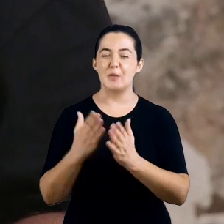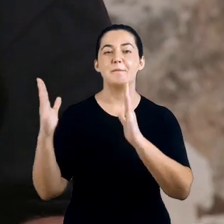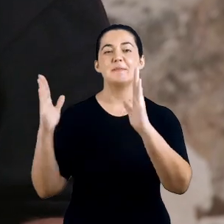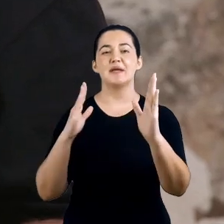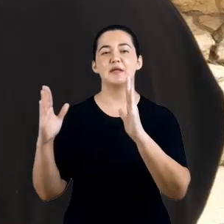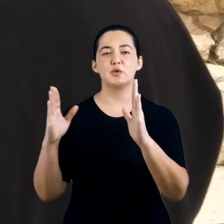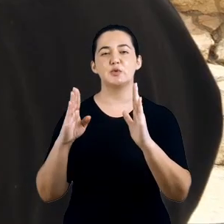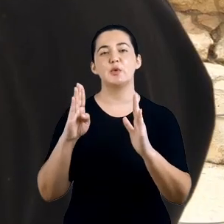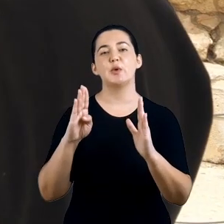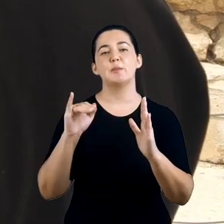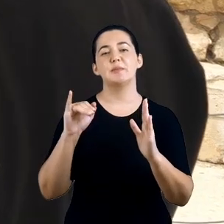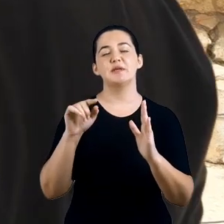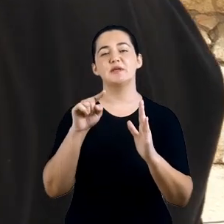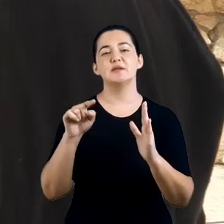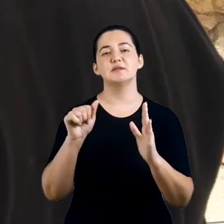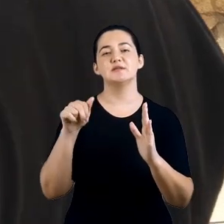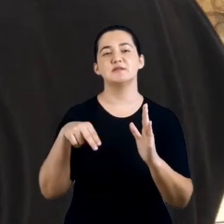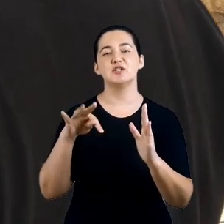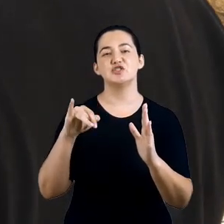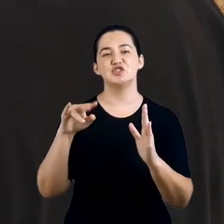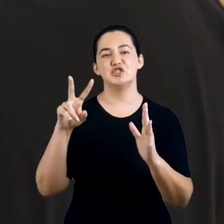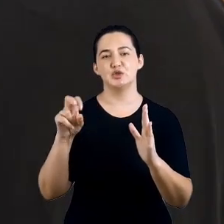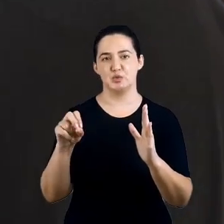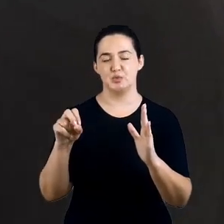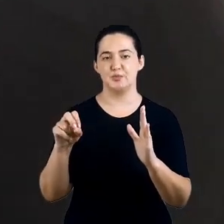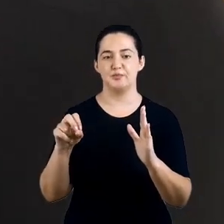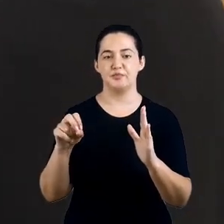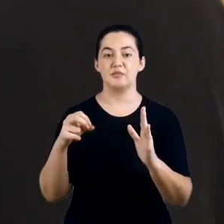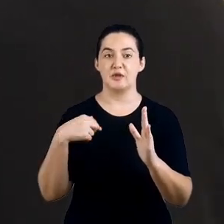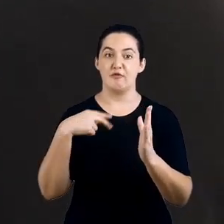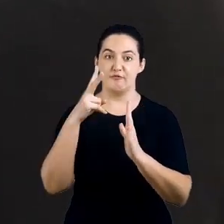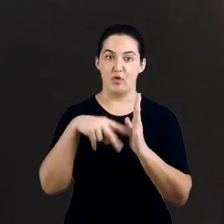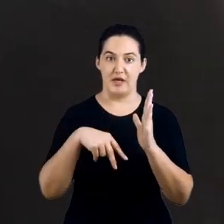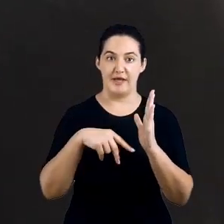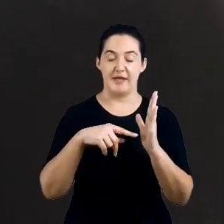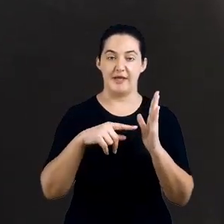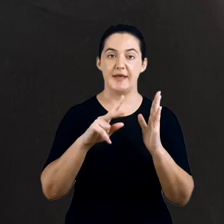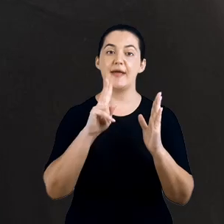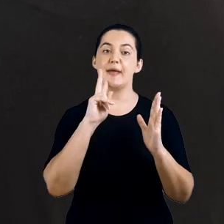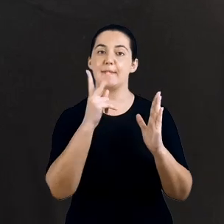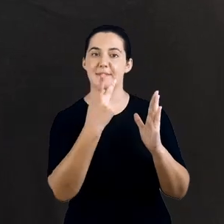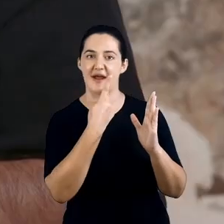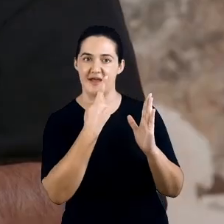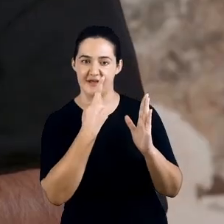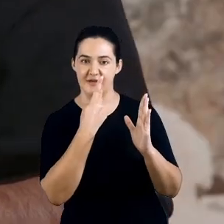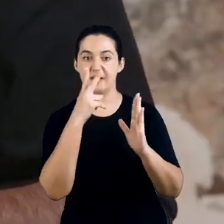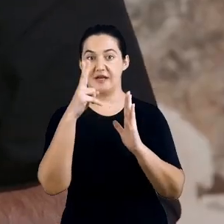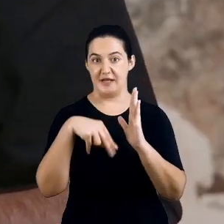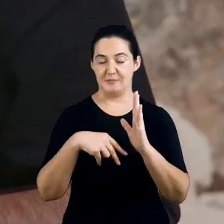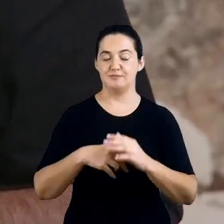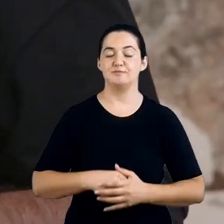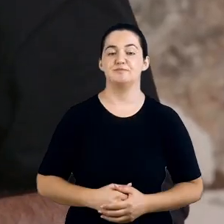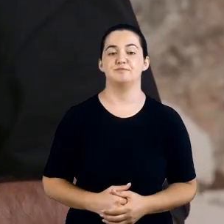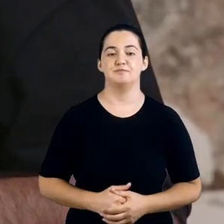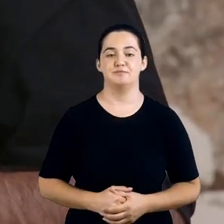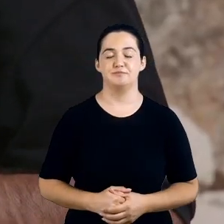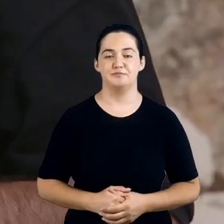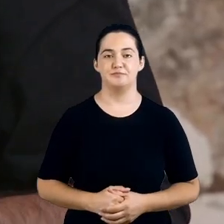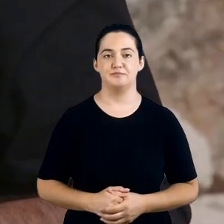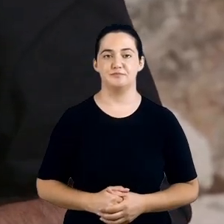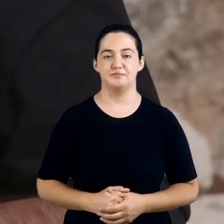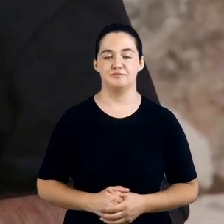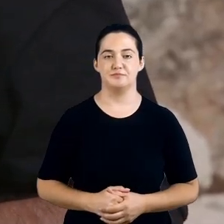período bizantino. Alguns estudiosos acreditam que sim. Vou ler primeiro em hebraico o que está escrito. Uri tema